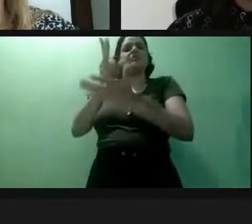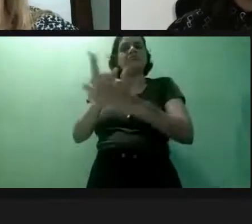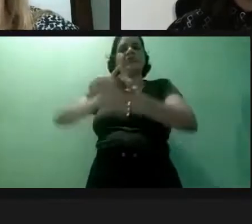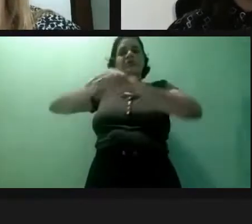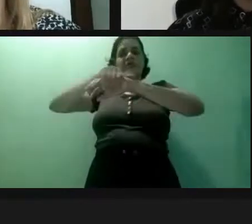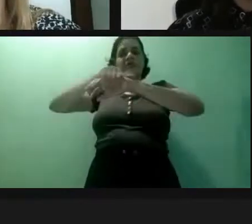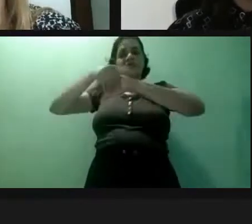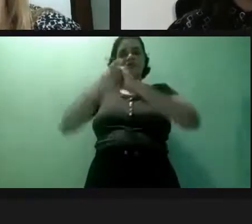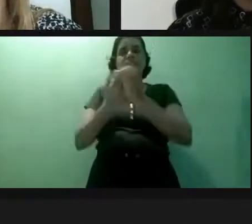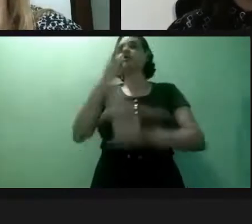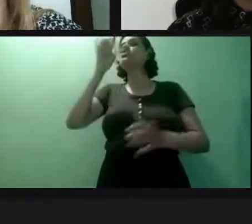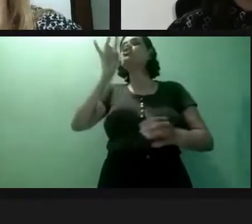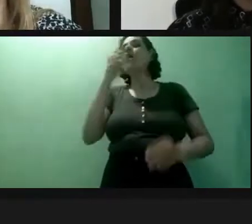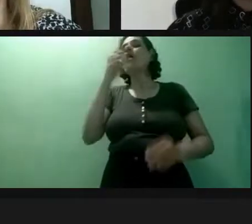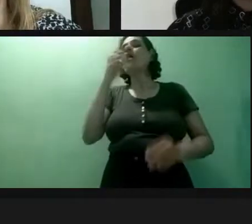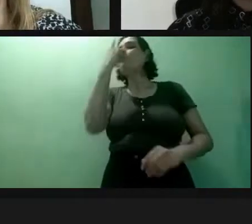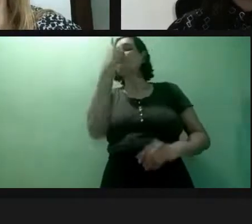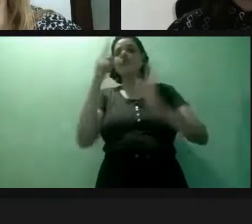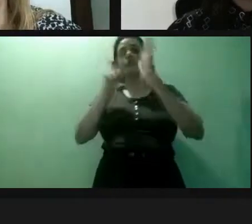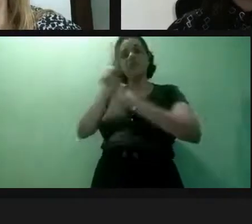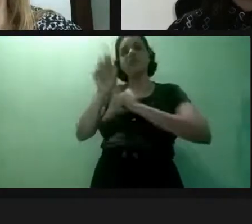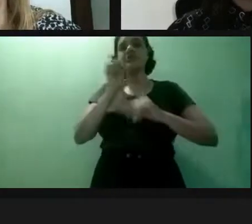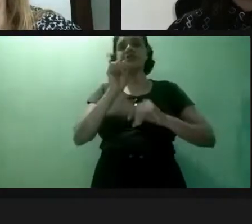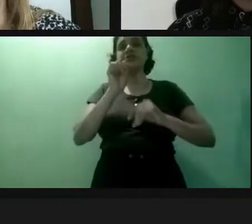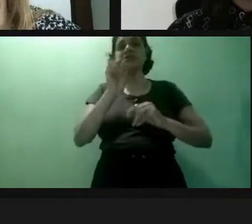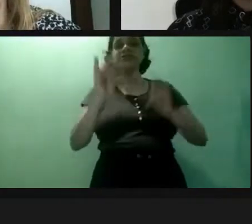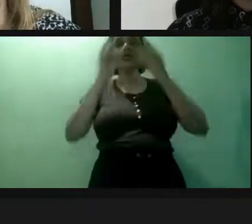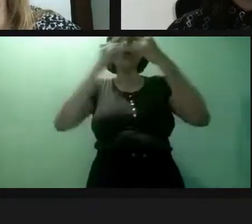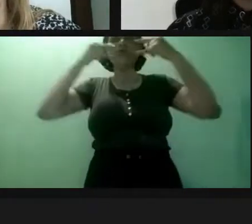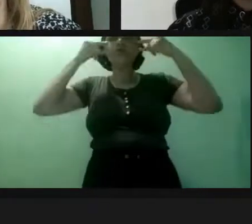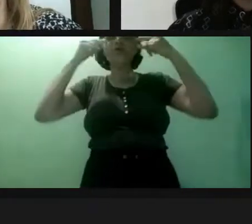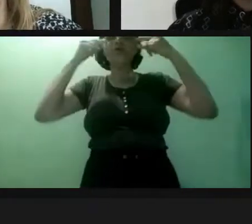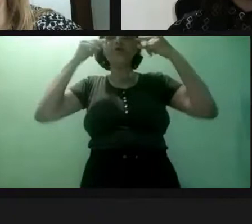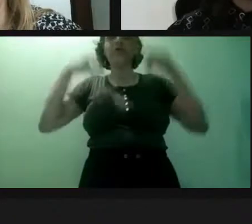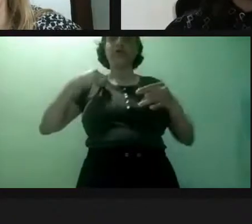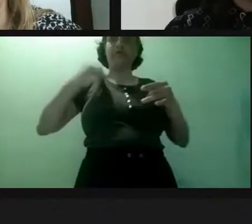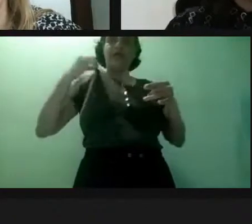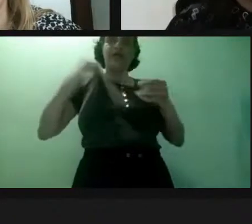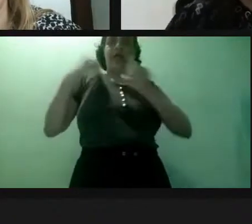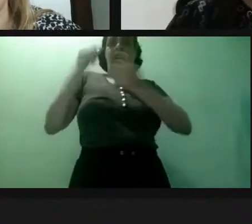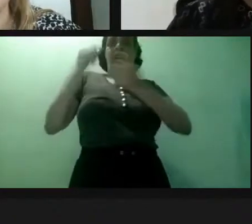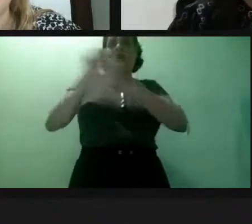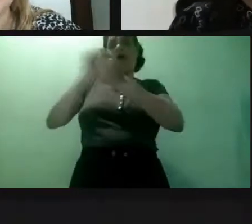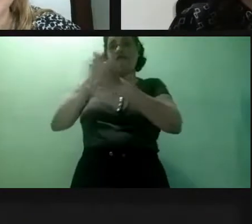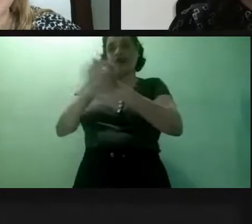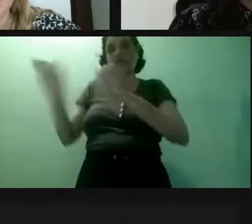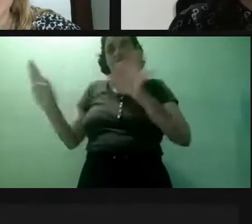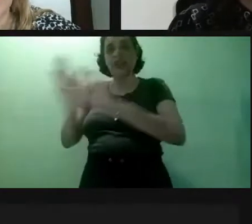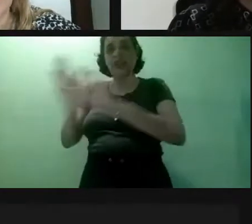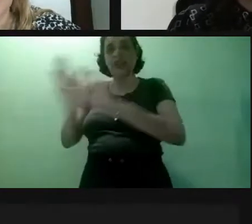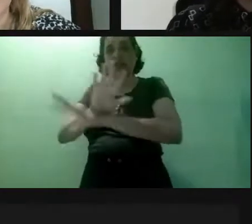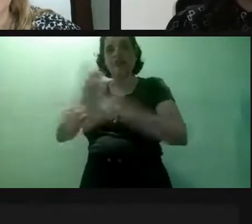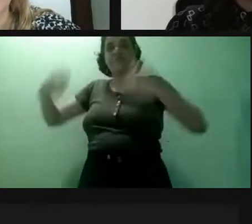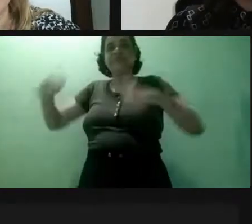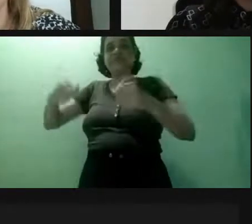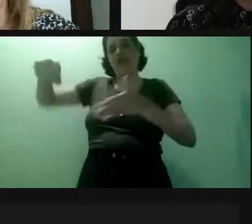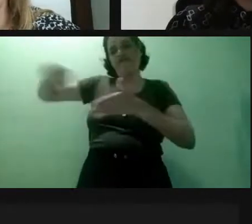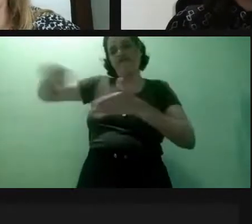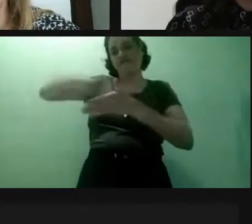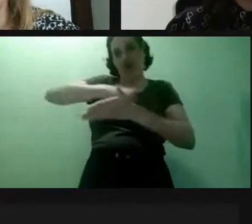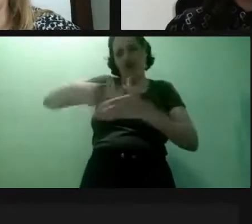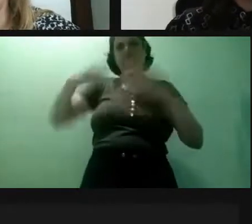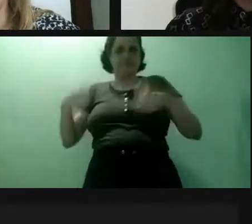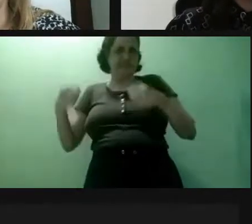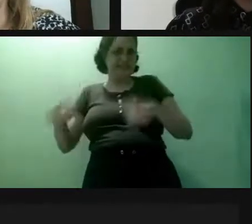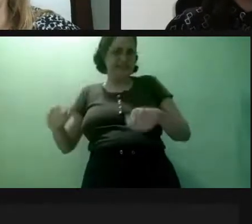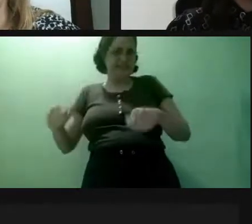só uma pergunta. Se a máscara de tecido, após ser lavada, ela precisa passar ferro. Eu acho que